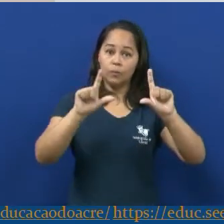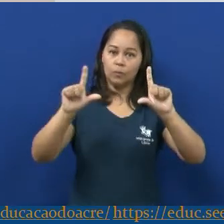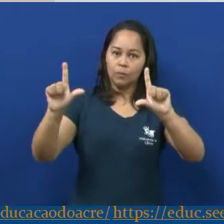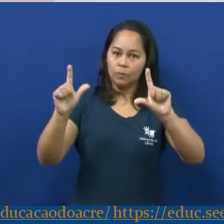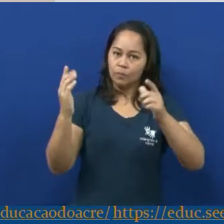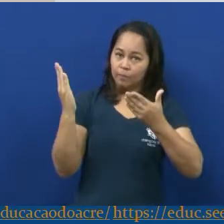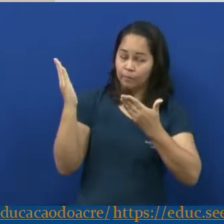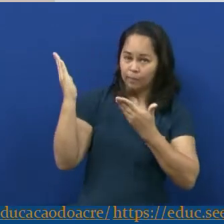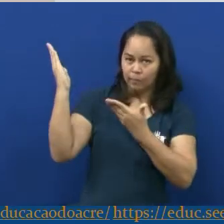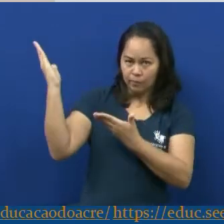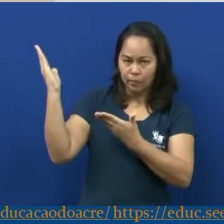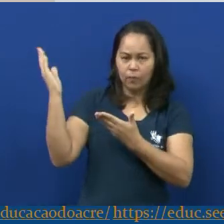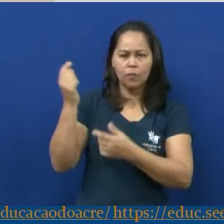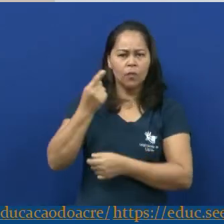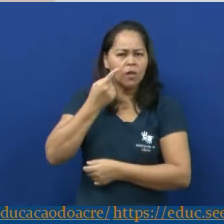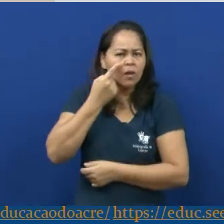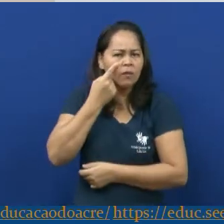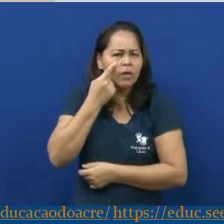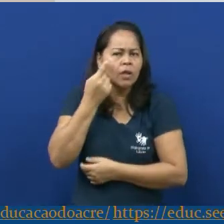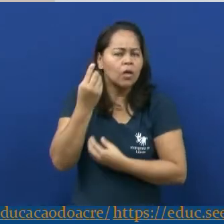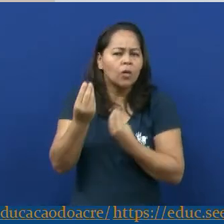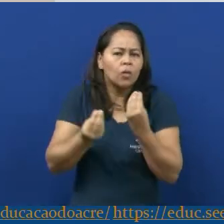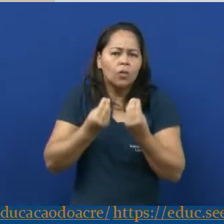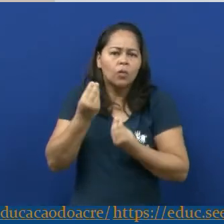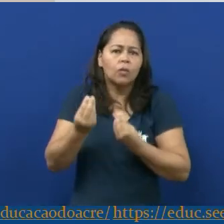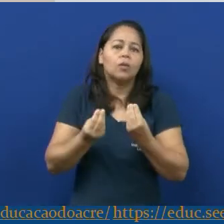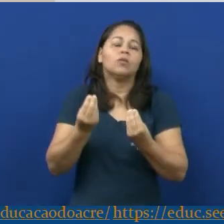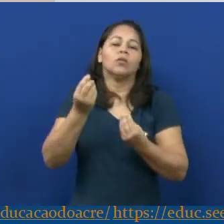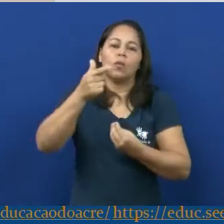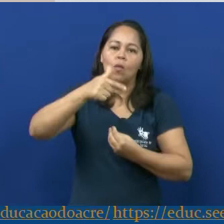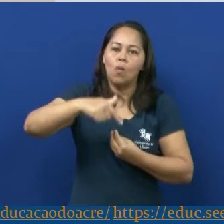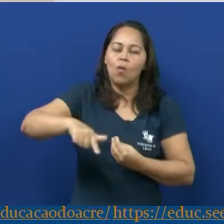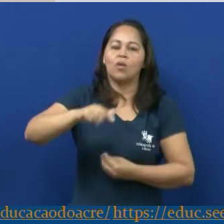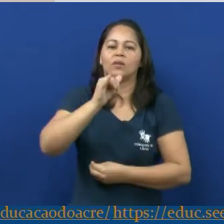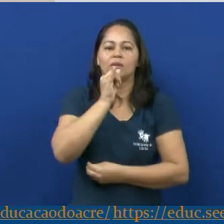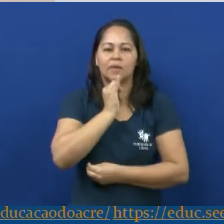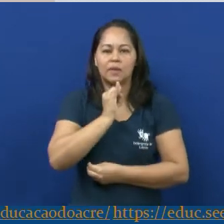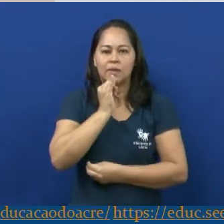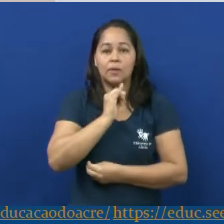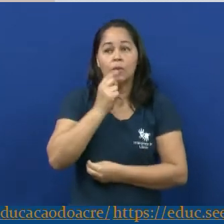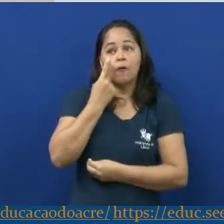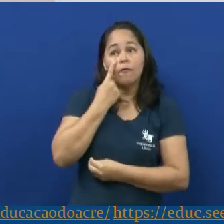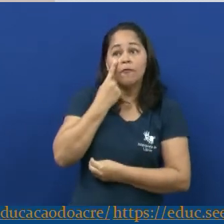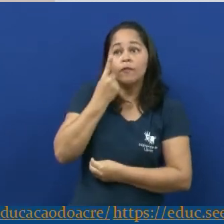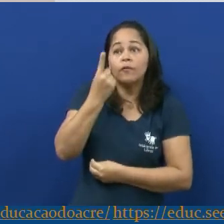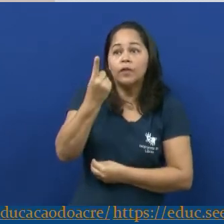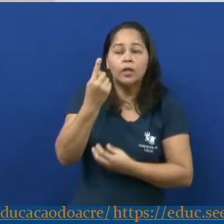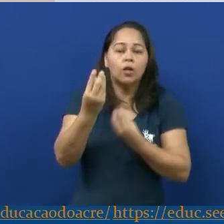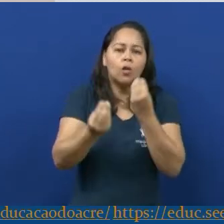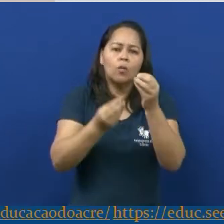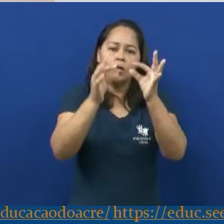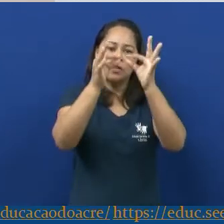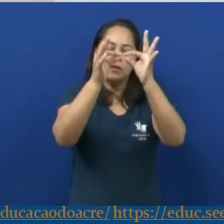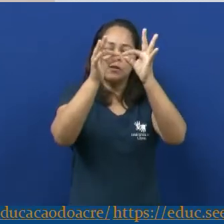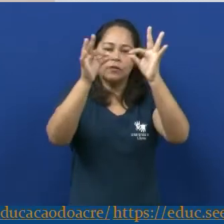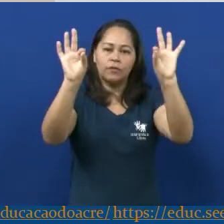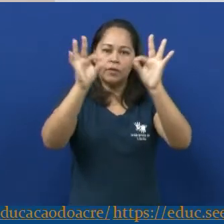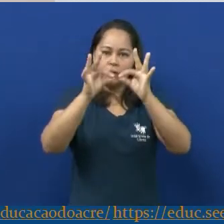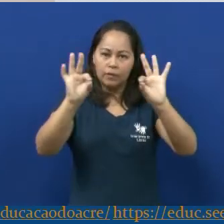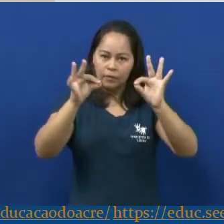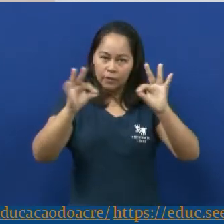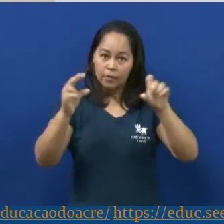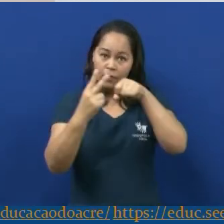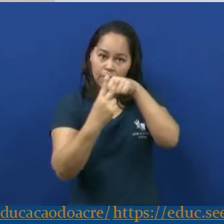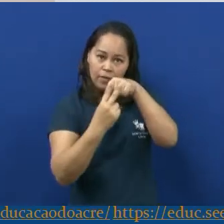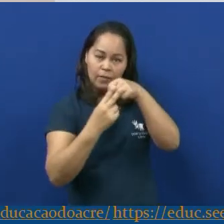é nesse próximo slide eu coloquei outros exemplos para você para você visualizar mais frases completas empresa